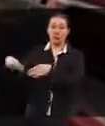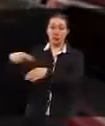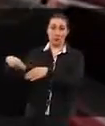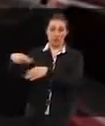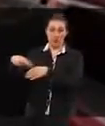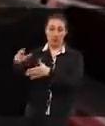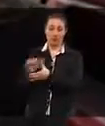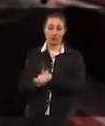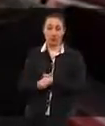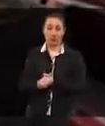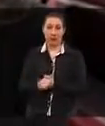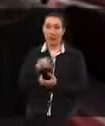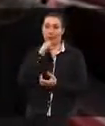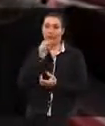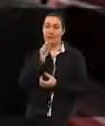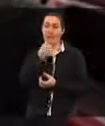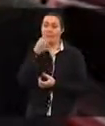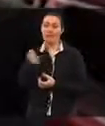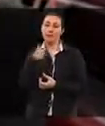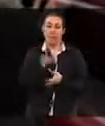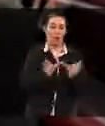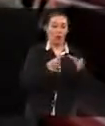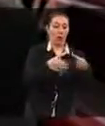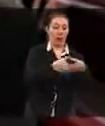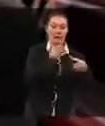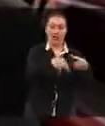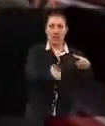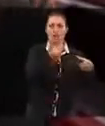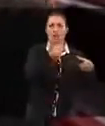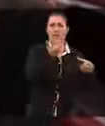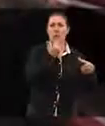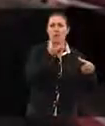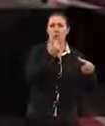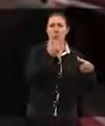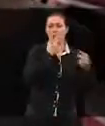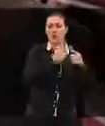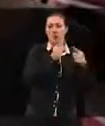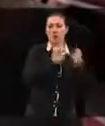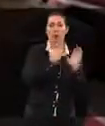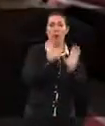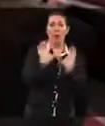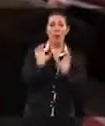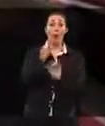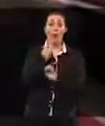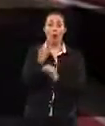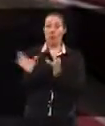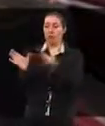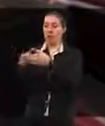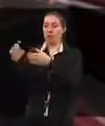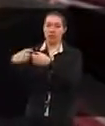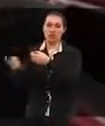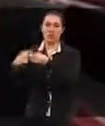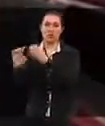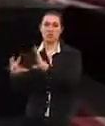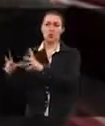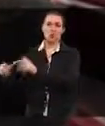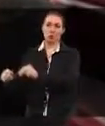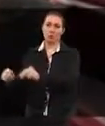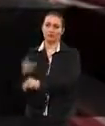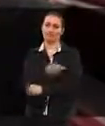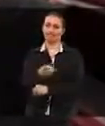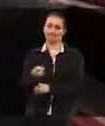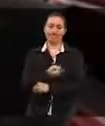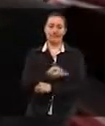elas sugerem um excesso de alguma classe de nutrientes ou uma exclusão drástica de outro. E como nós falamos anteriormente,